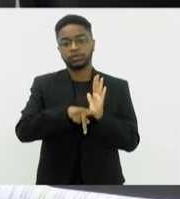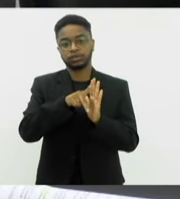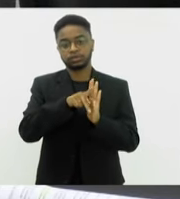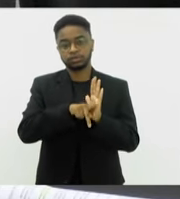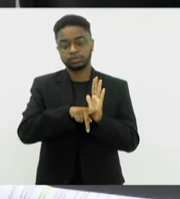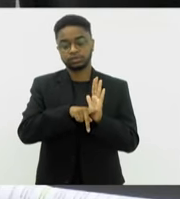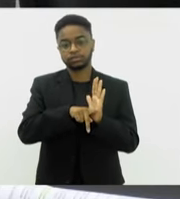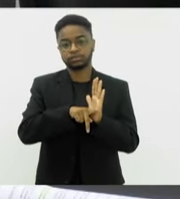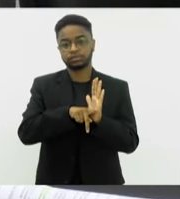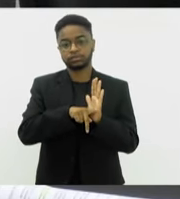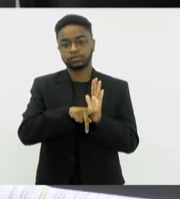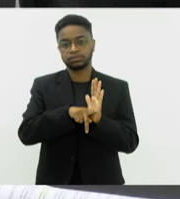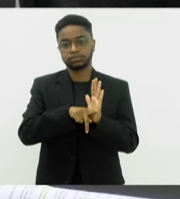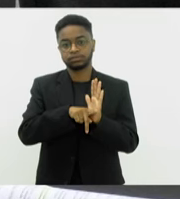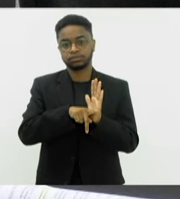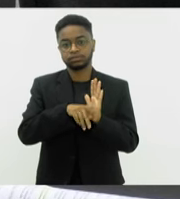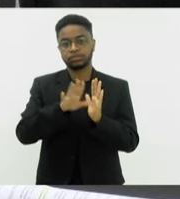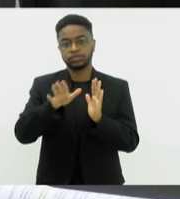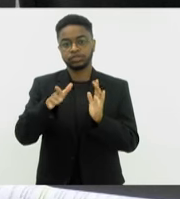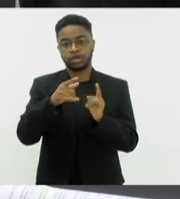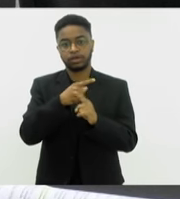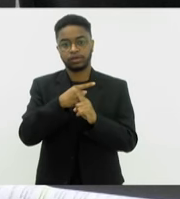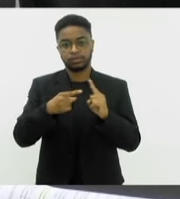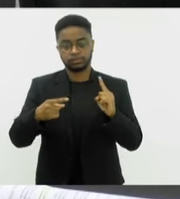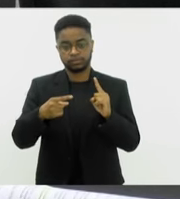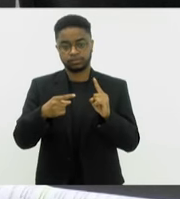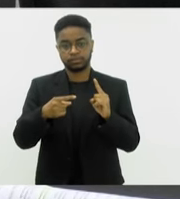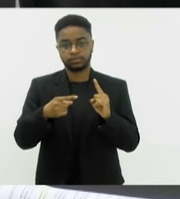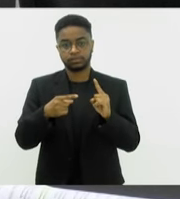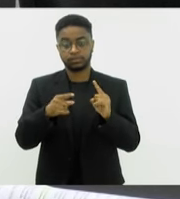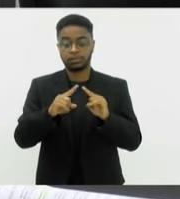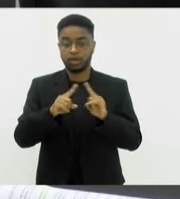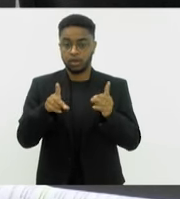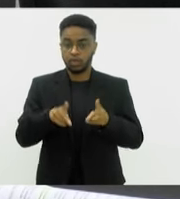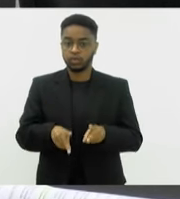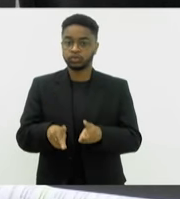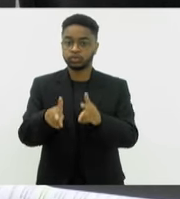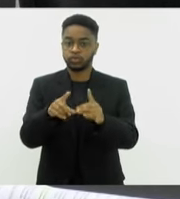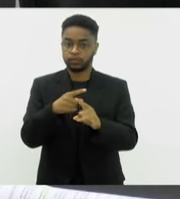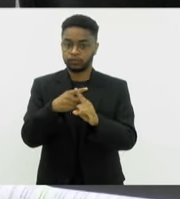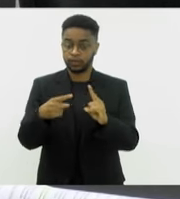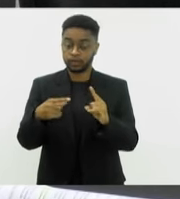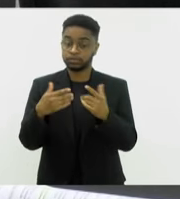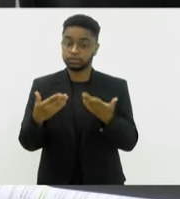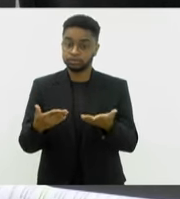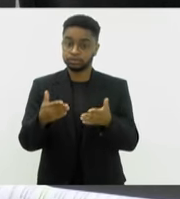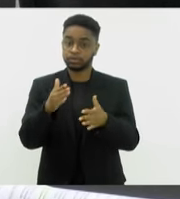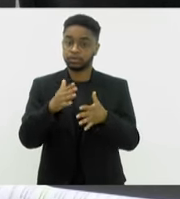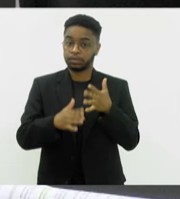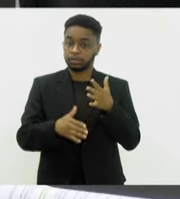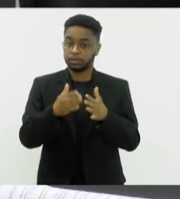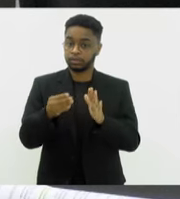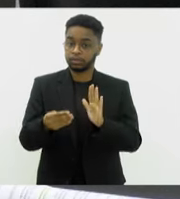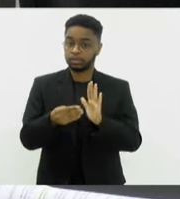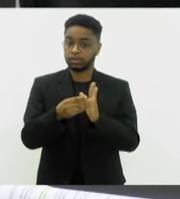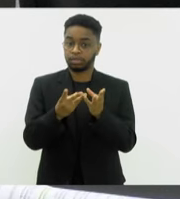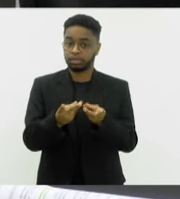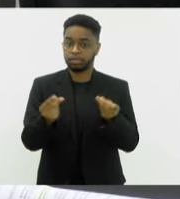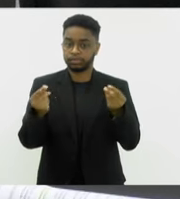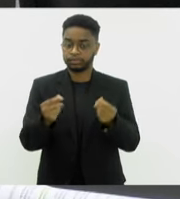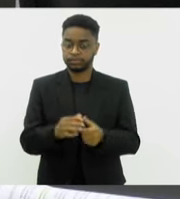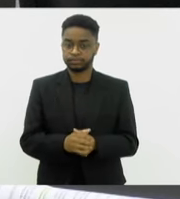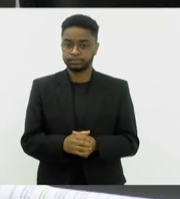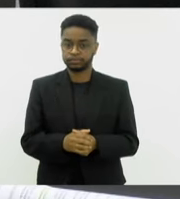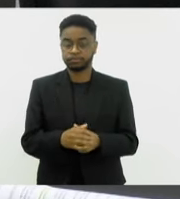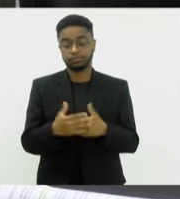que tinha sido vetado. O veto foi mantido, então a prejudicabilidade se esgotou. Então é